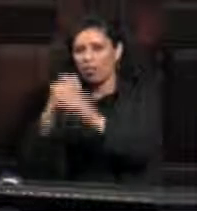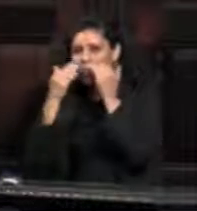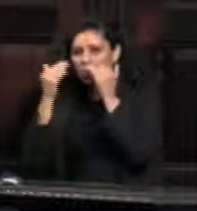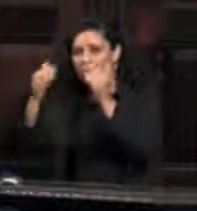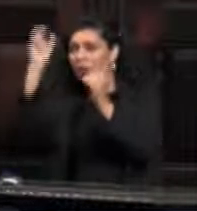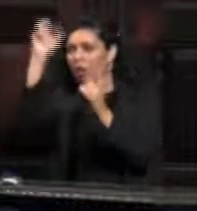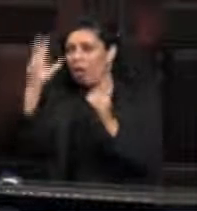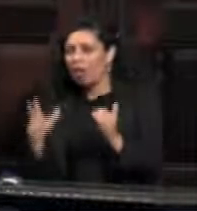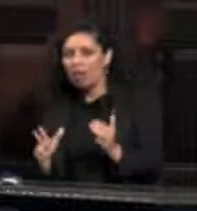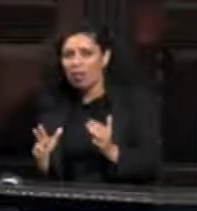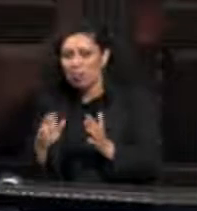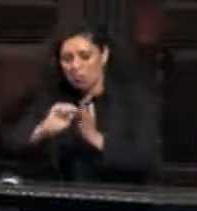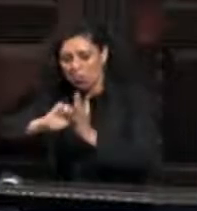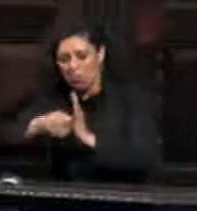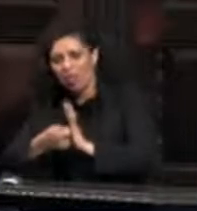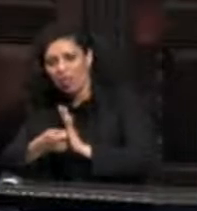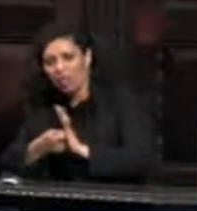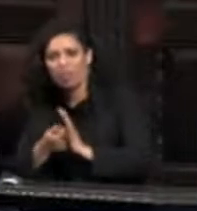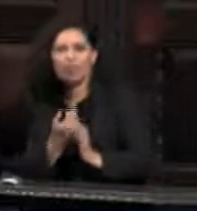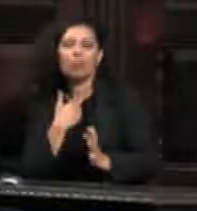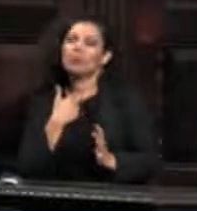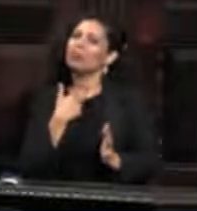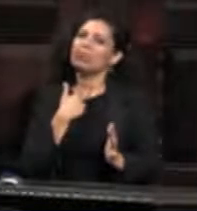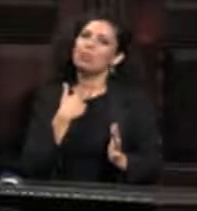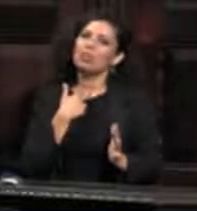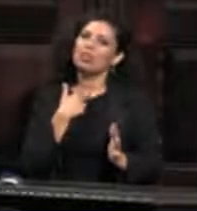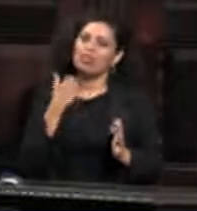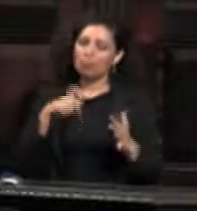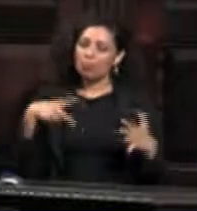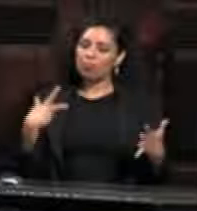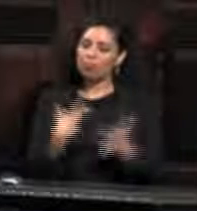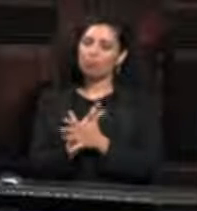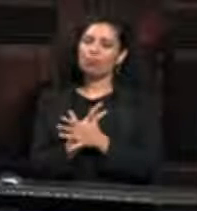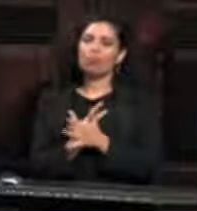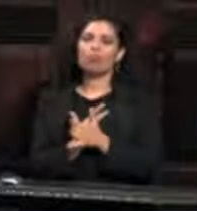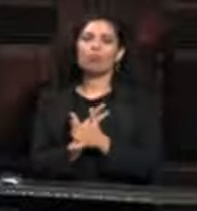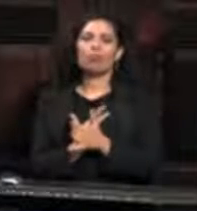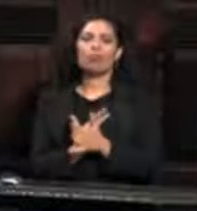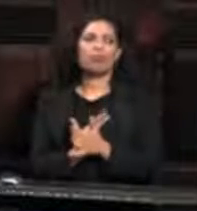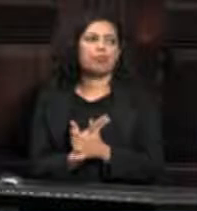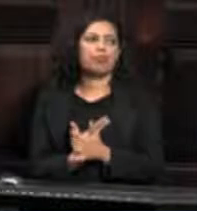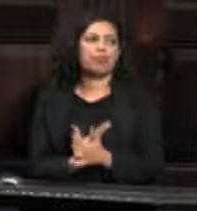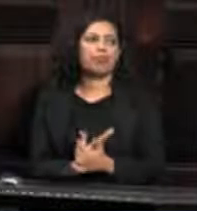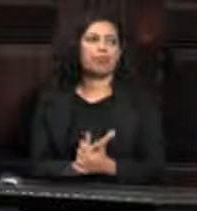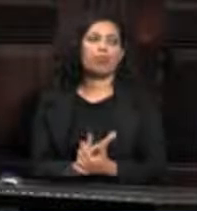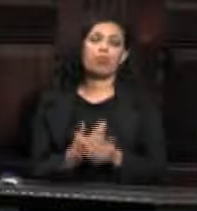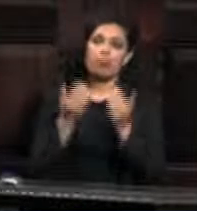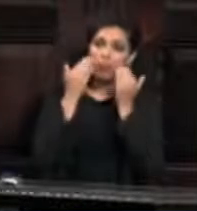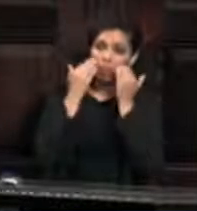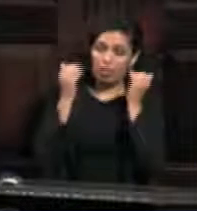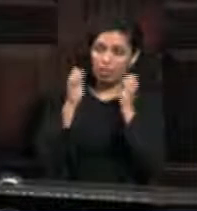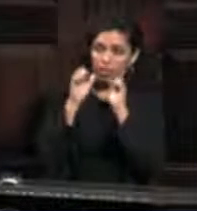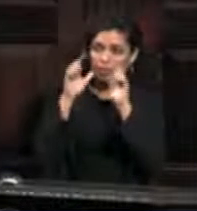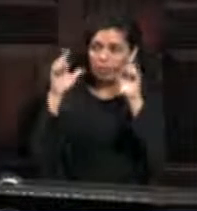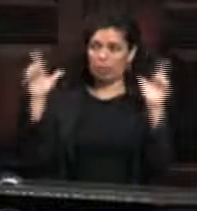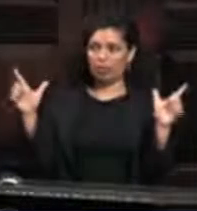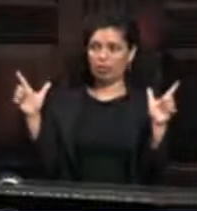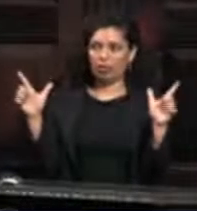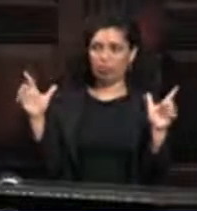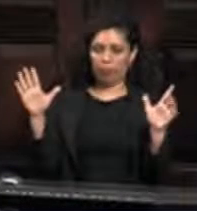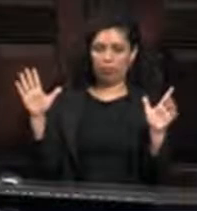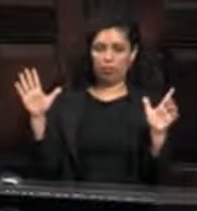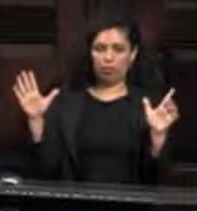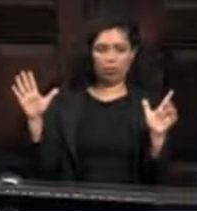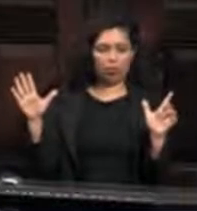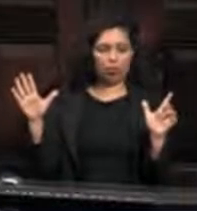energia, quanto o medidor de luz, do consumo de água, desculpa. Então deixa claro aqui, fica muito claro aqui,